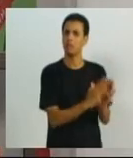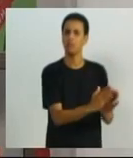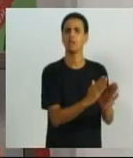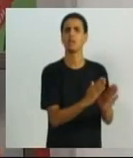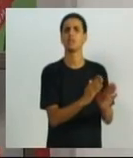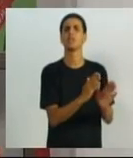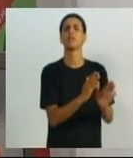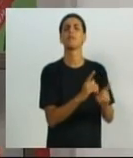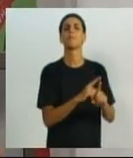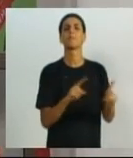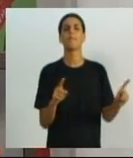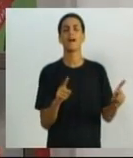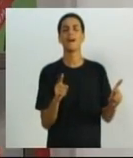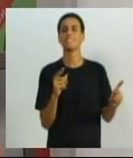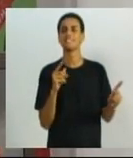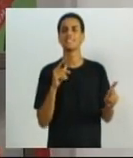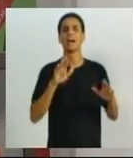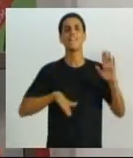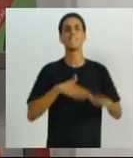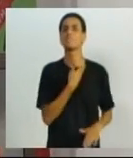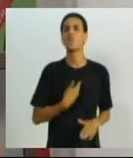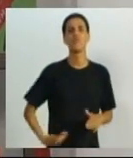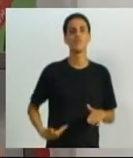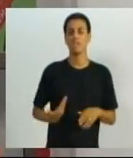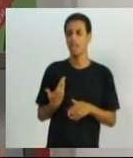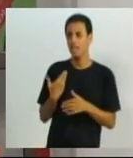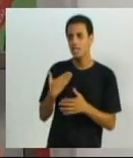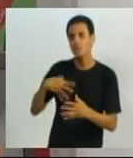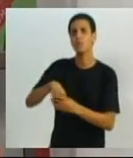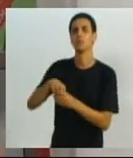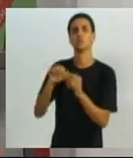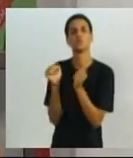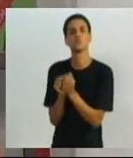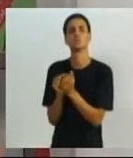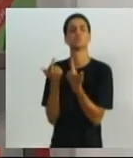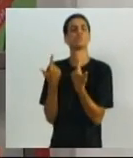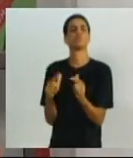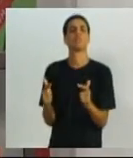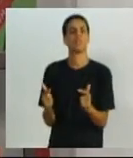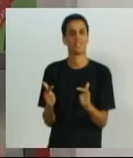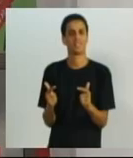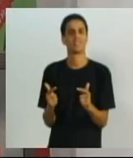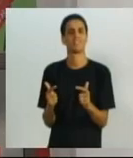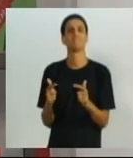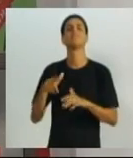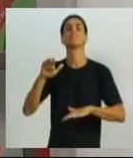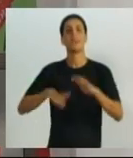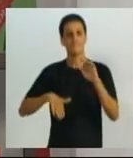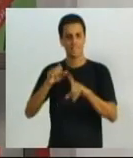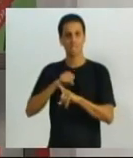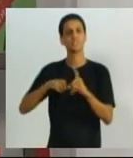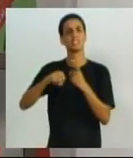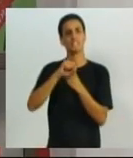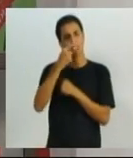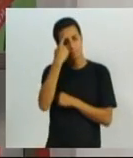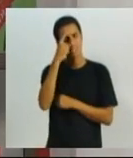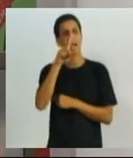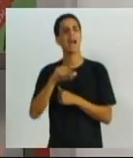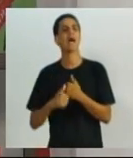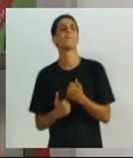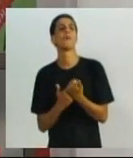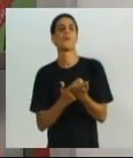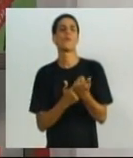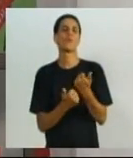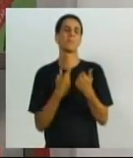do poder público na vida das pessoas, mesmo fazendo a sua obrigação, muitas vezes a sociedade entende aquilo como um favor político e